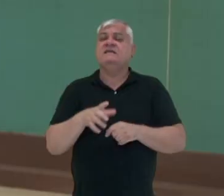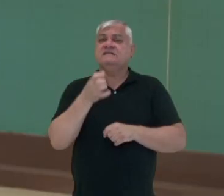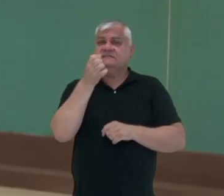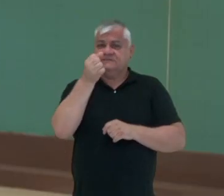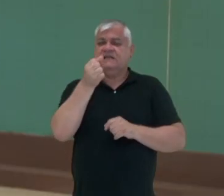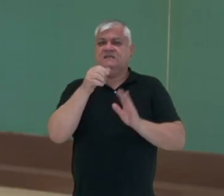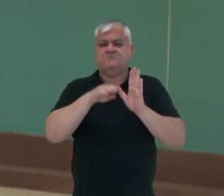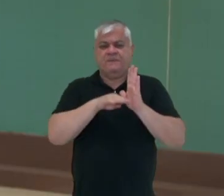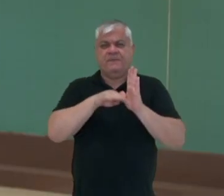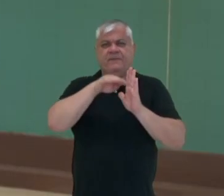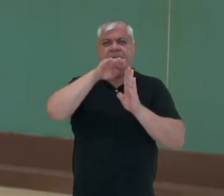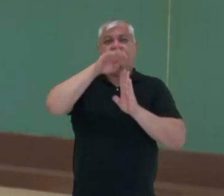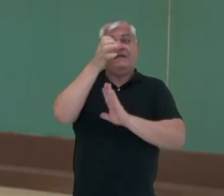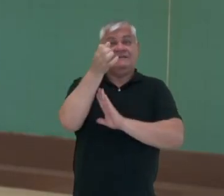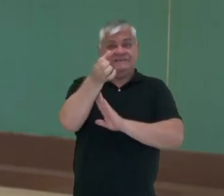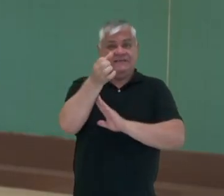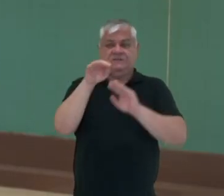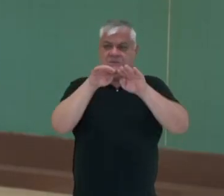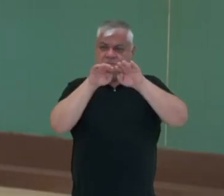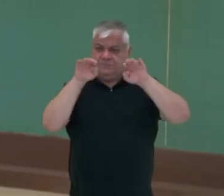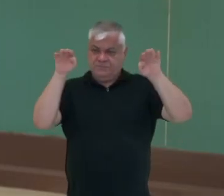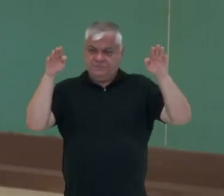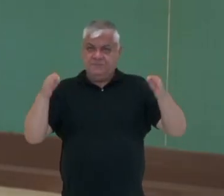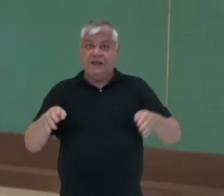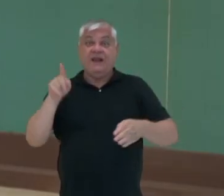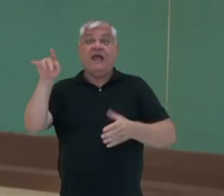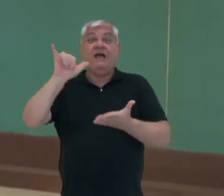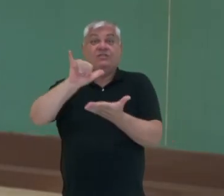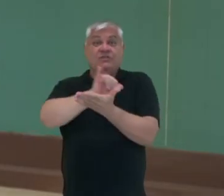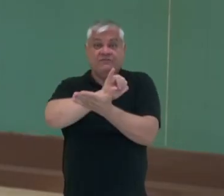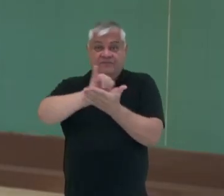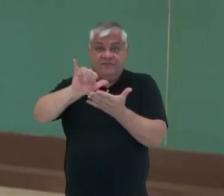que é o Museu de Arte Moderna lá de Nova York, 6